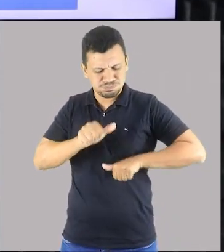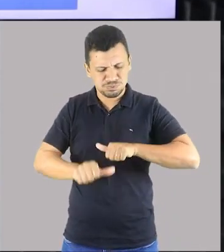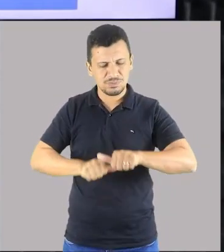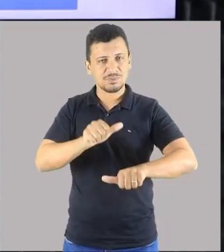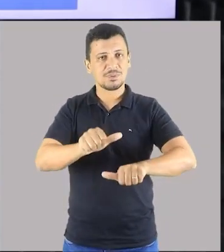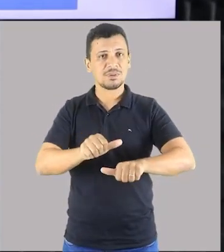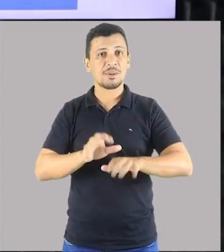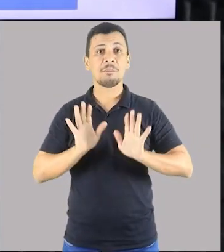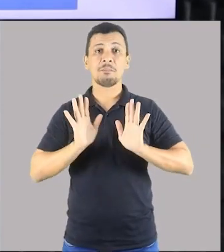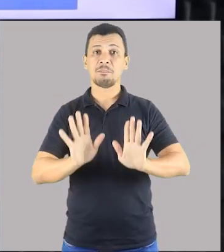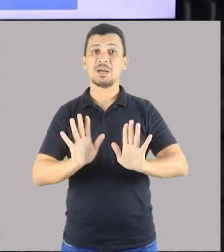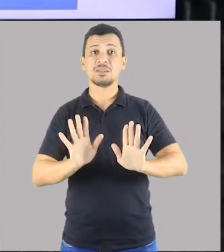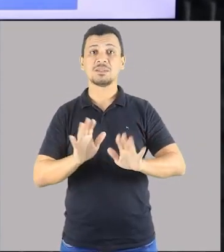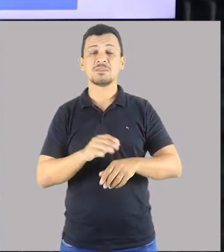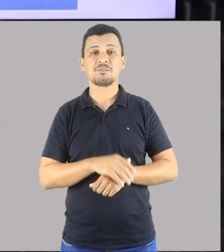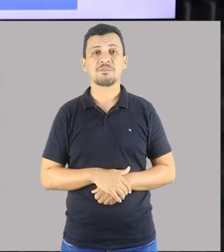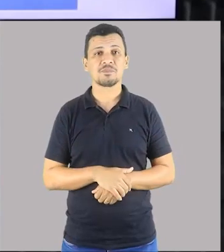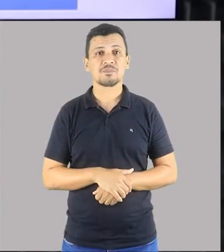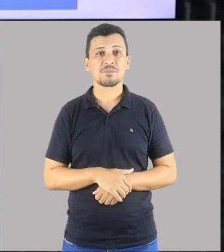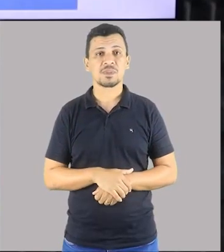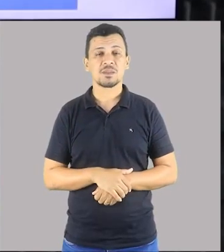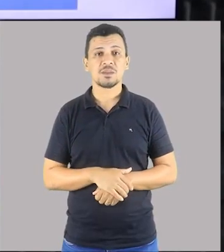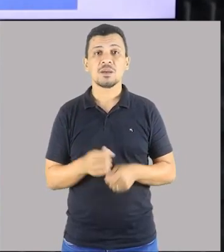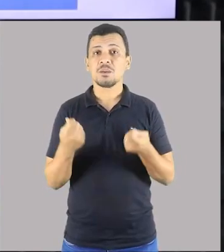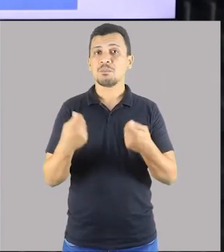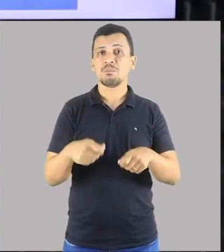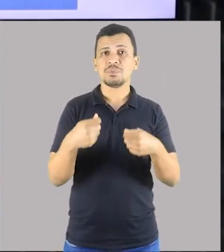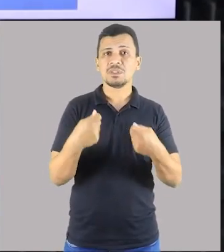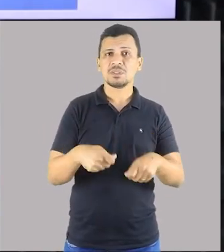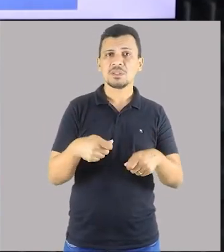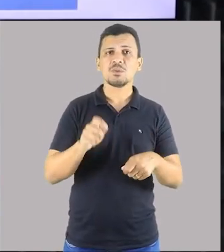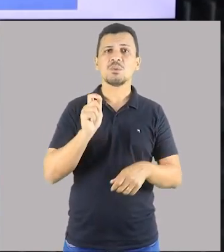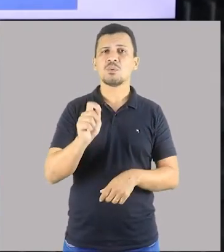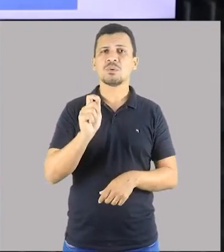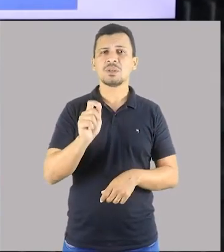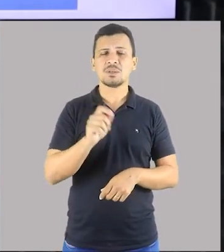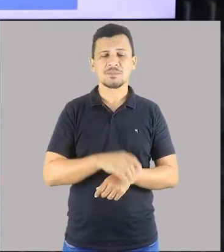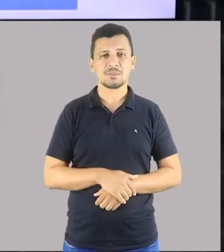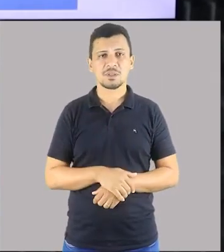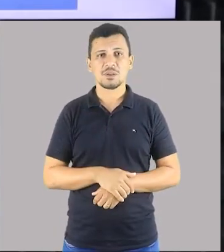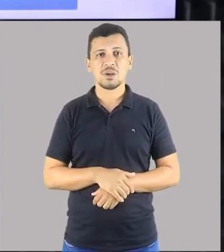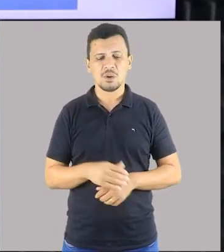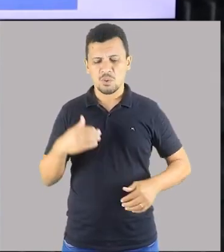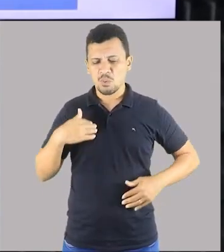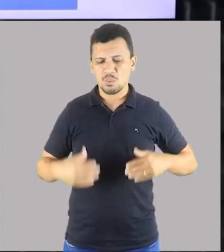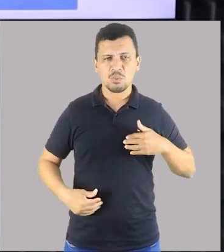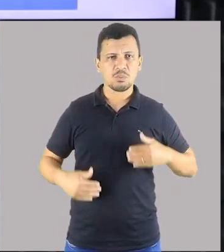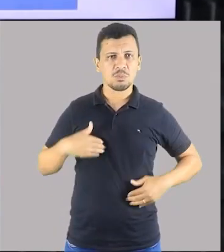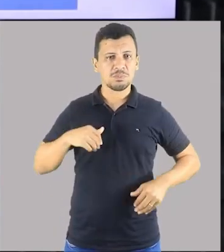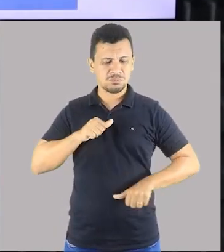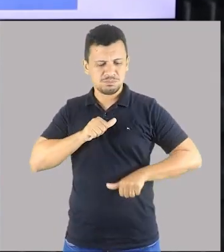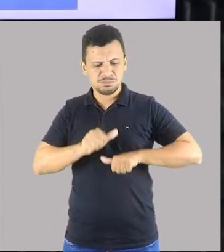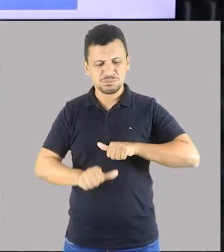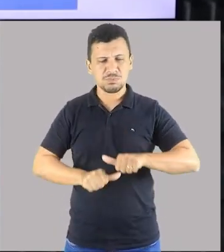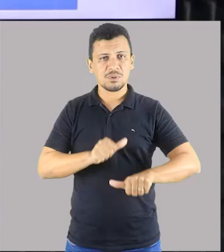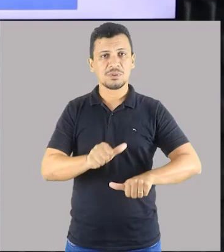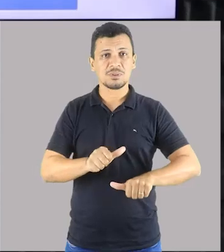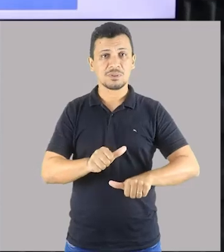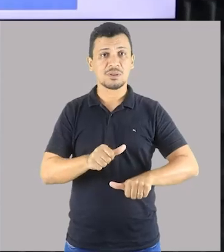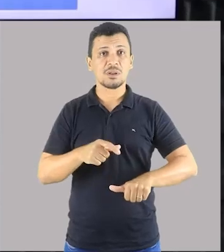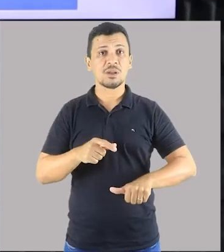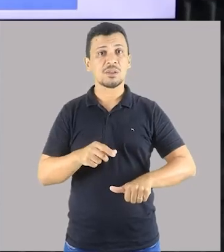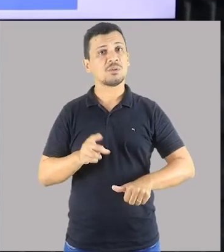Mas, antes de tudo, a gente precisa saber que as vias metabólicas, elas funcionam durante todo o